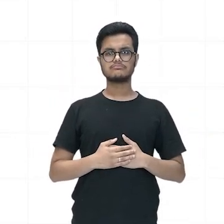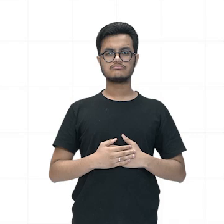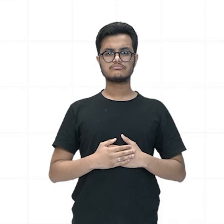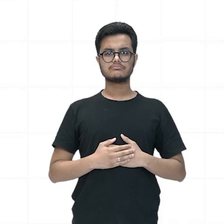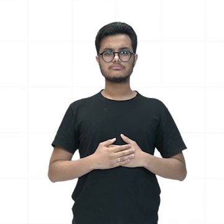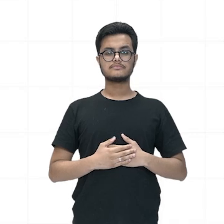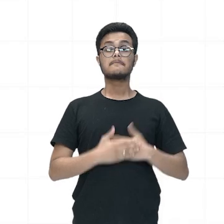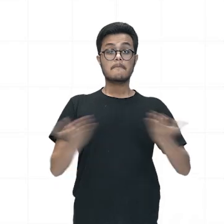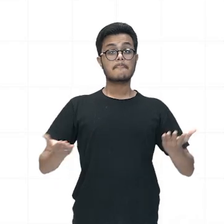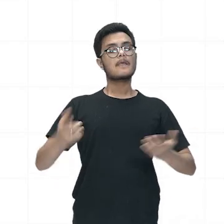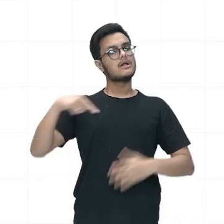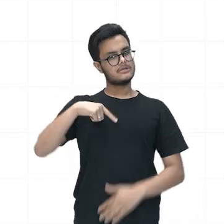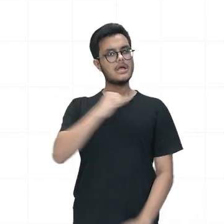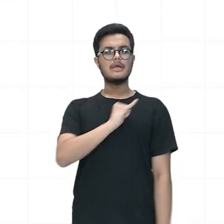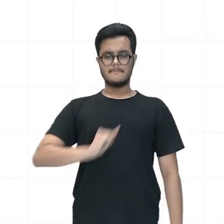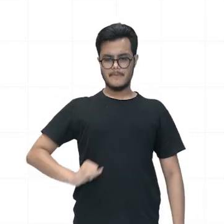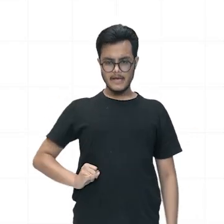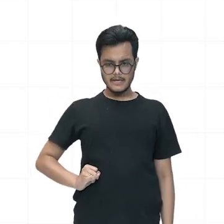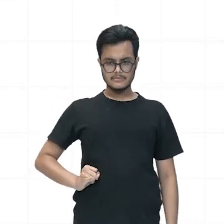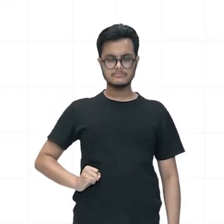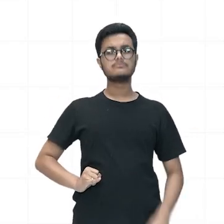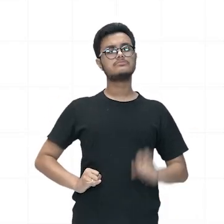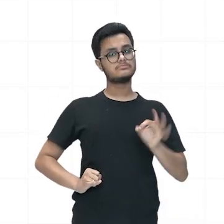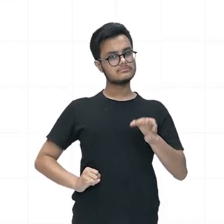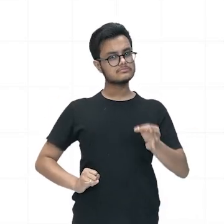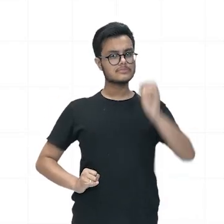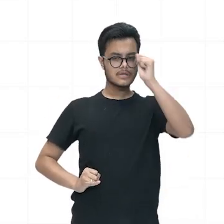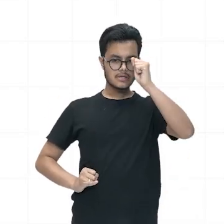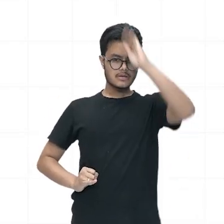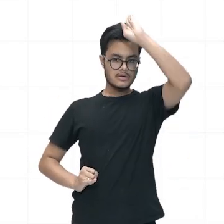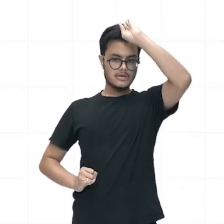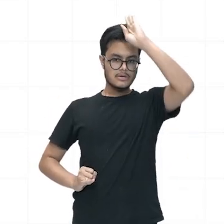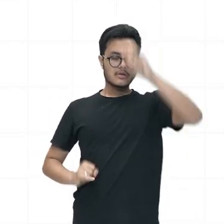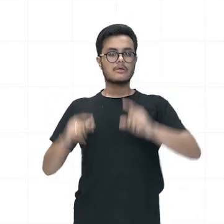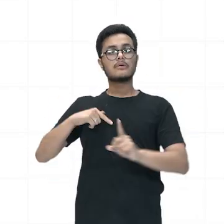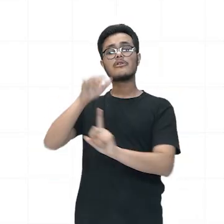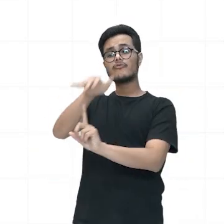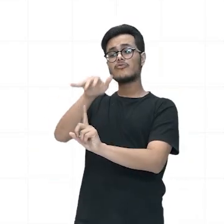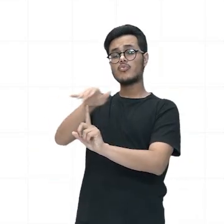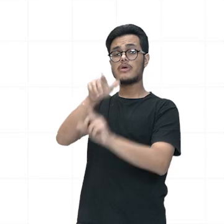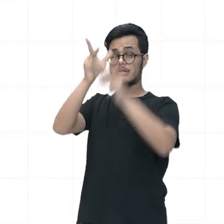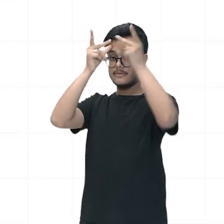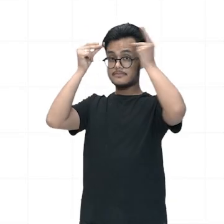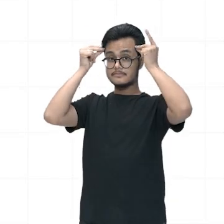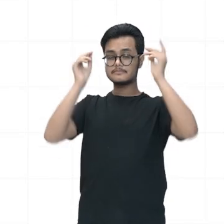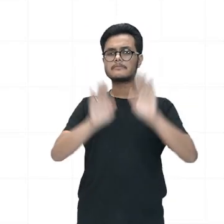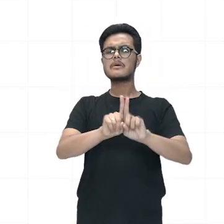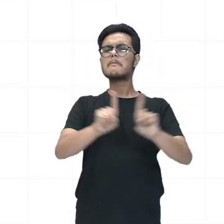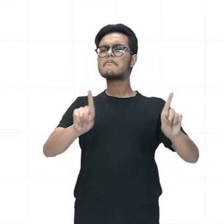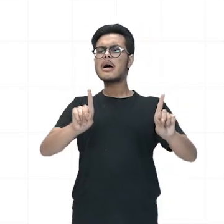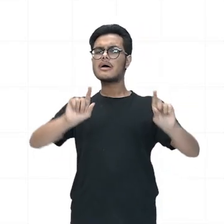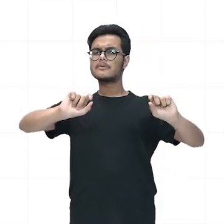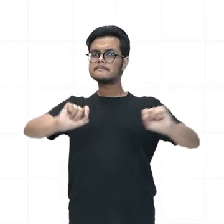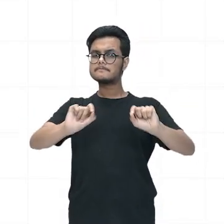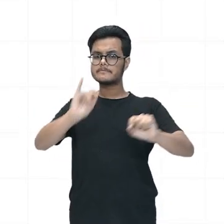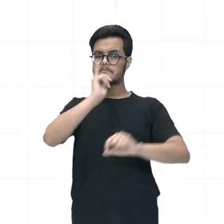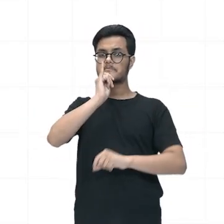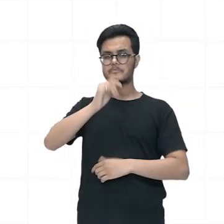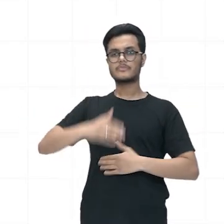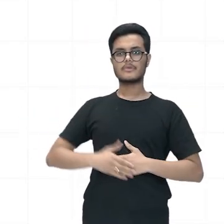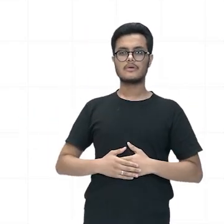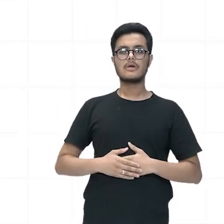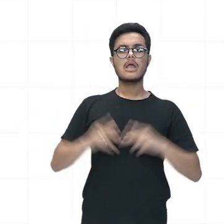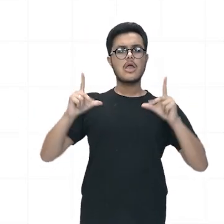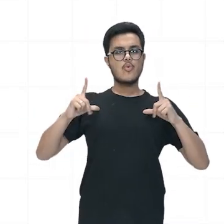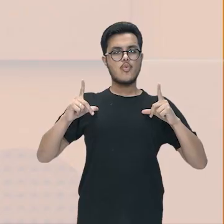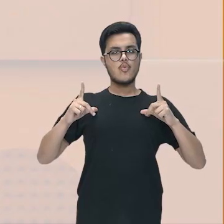É o imperialismo que os romanos fizeram em cima dos gregos. Vai chegar um momento em que também o Alexandre o Grande,